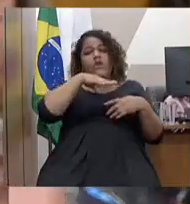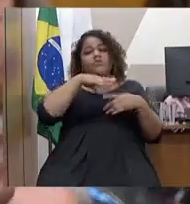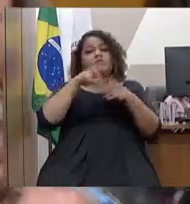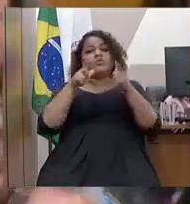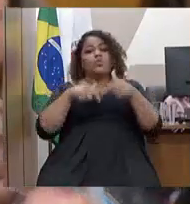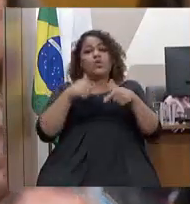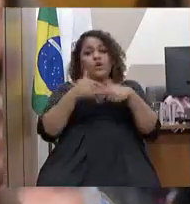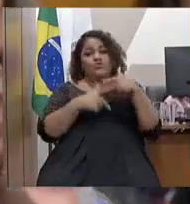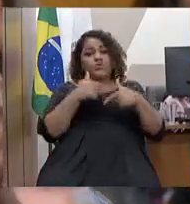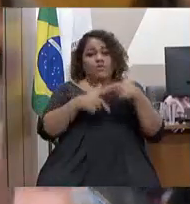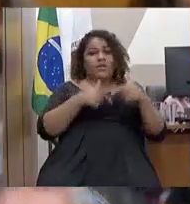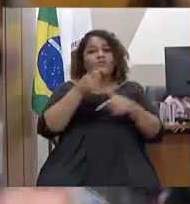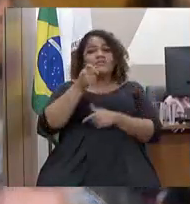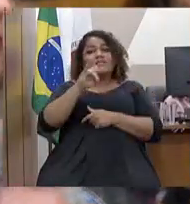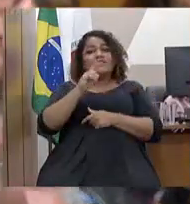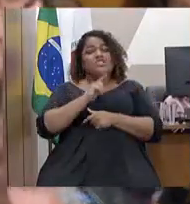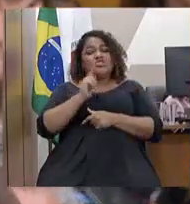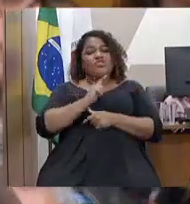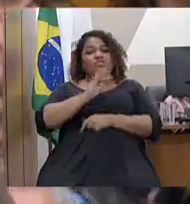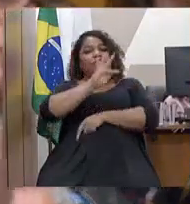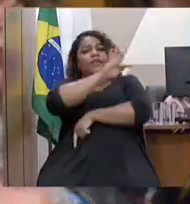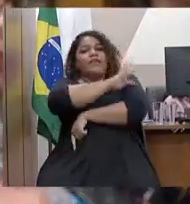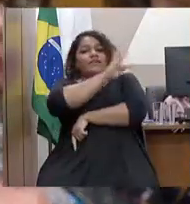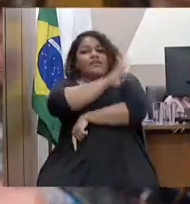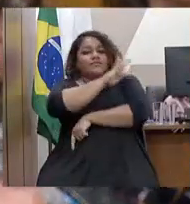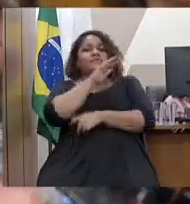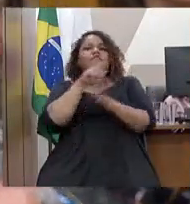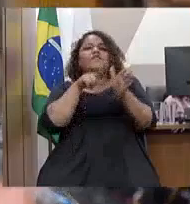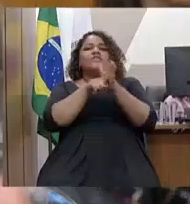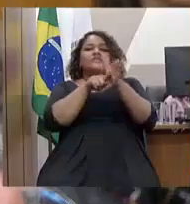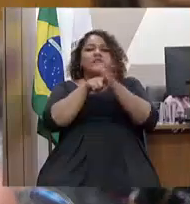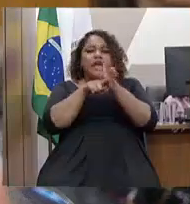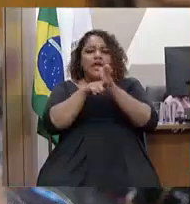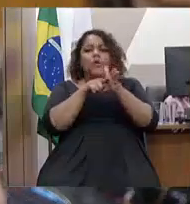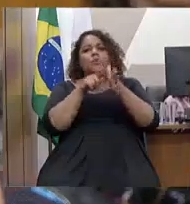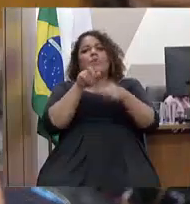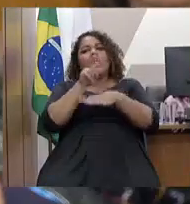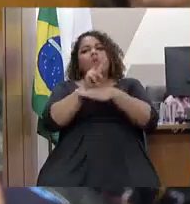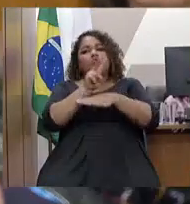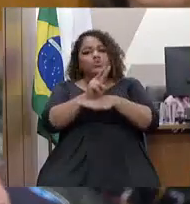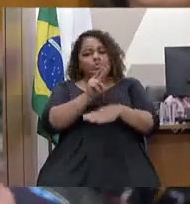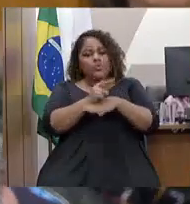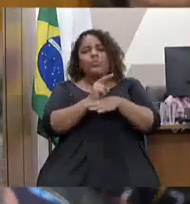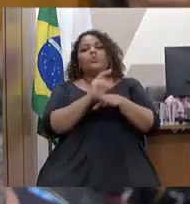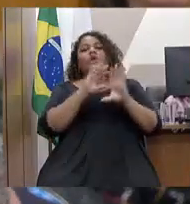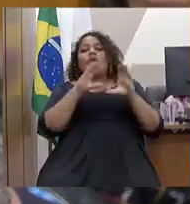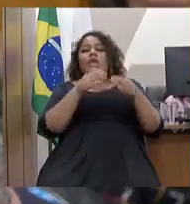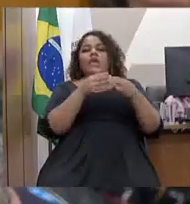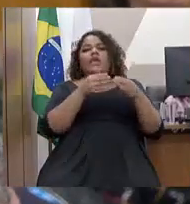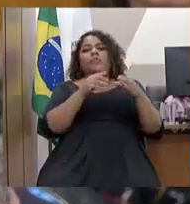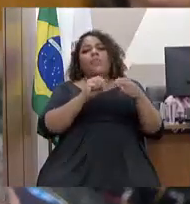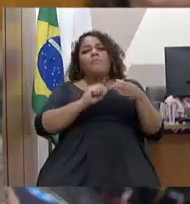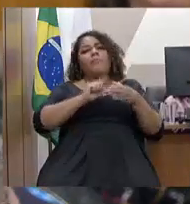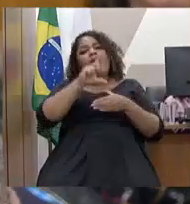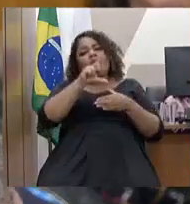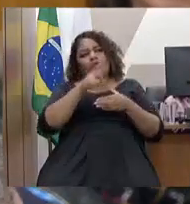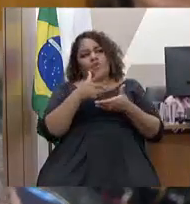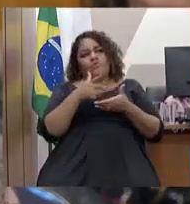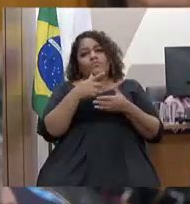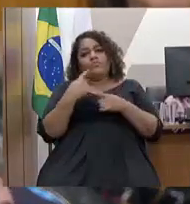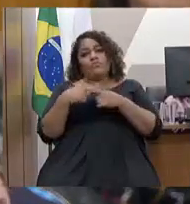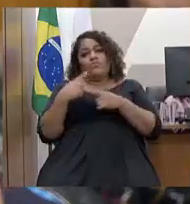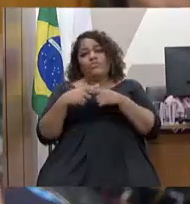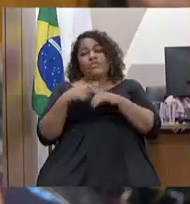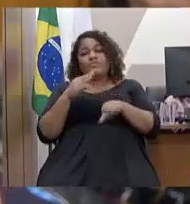auditores fiscais suficiente com recurso suficiente Porque infelizmente nós estamos tendo que pedir emenda parlamentares para conseguir dinheiro para